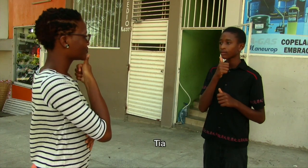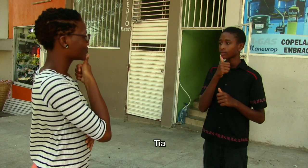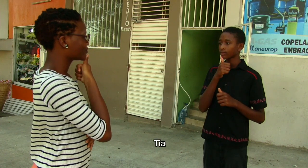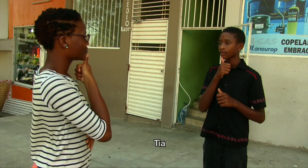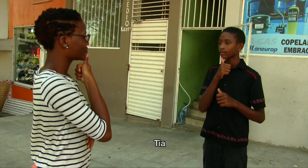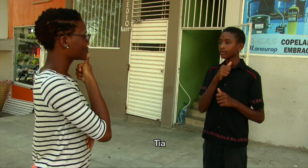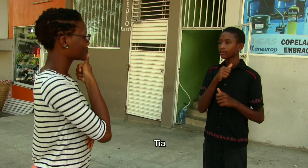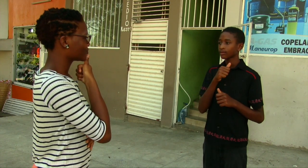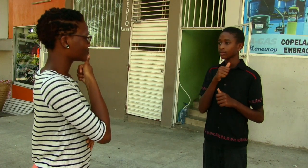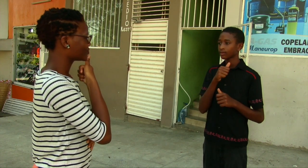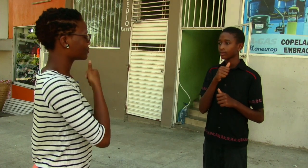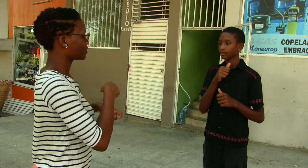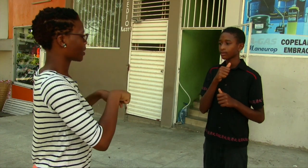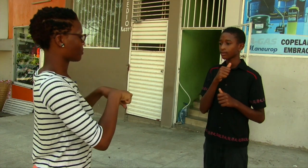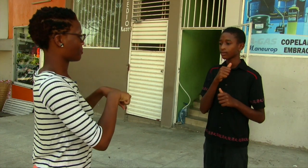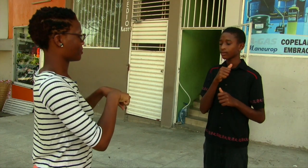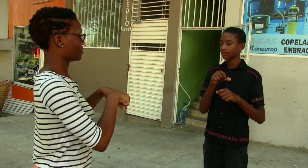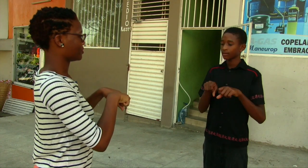Tia.